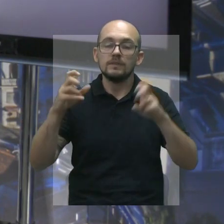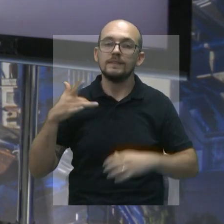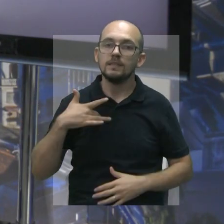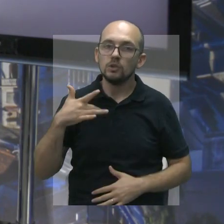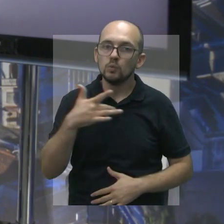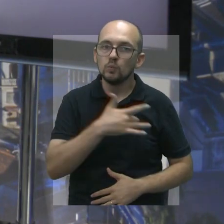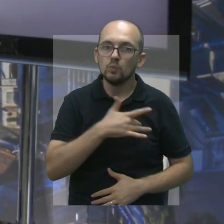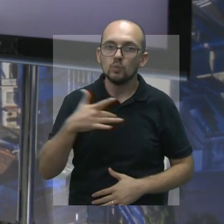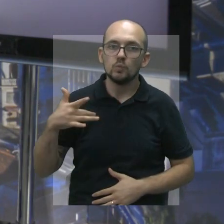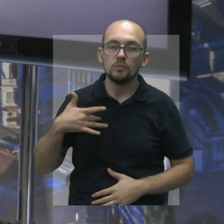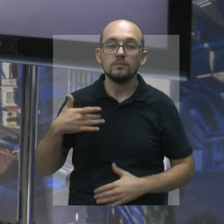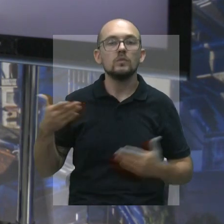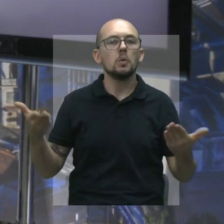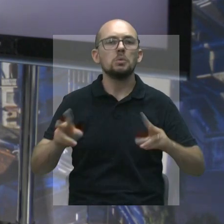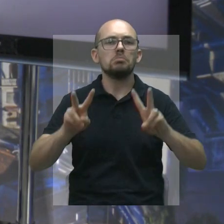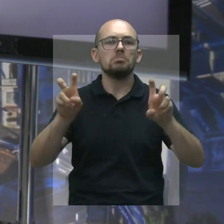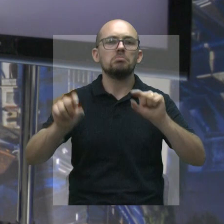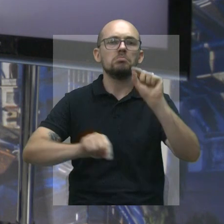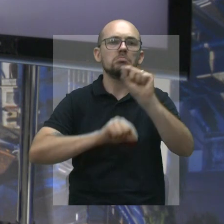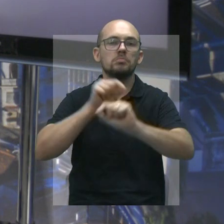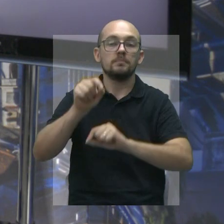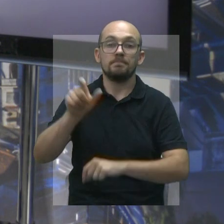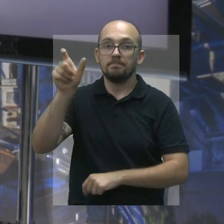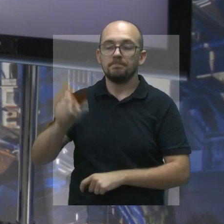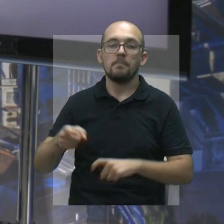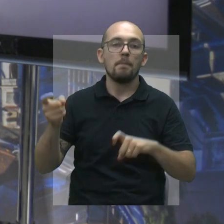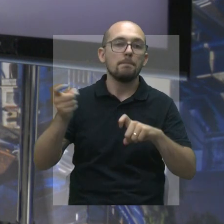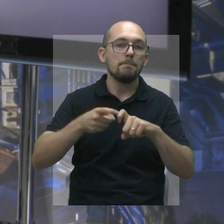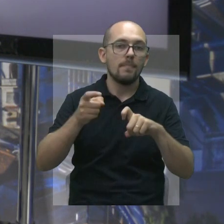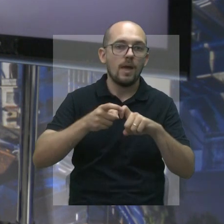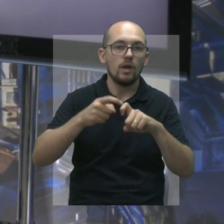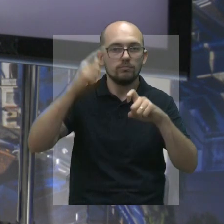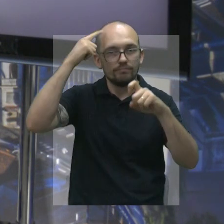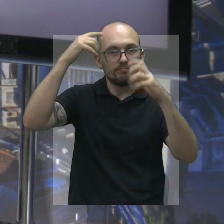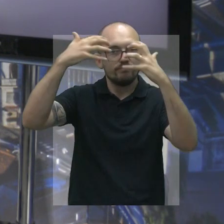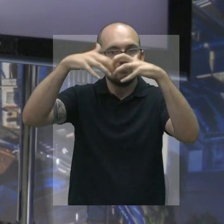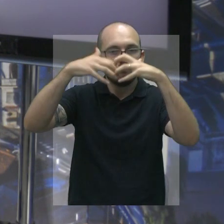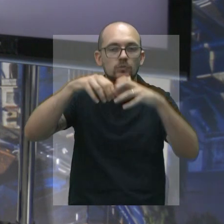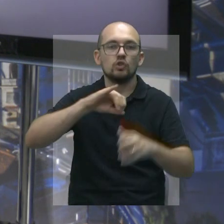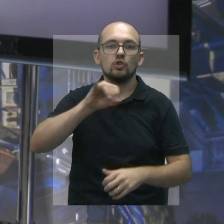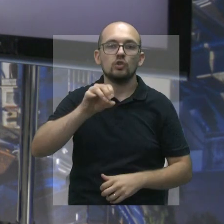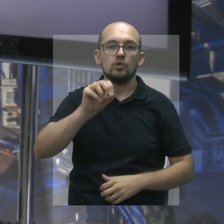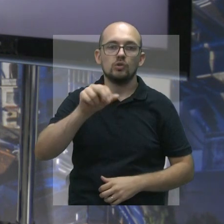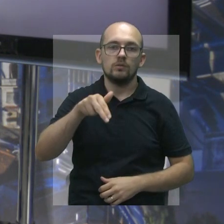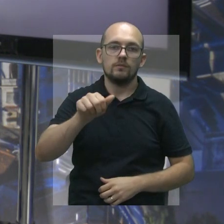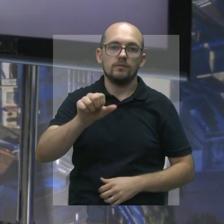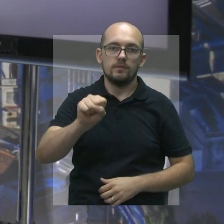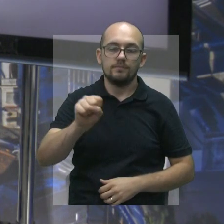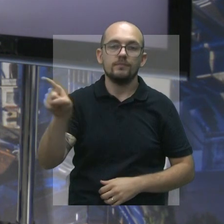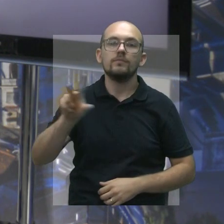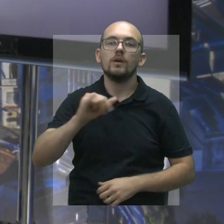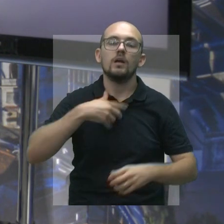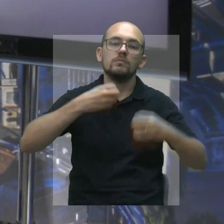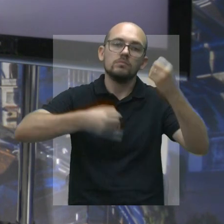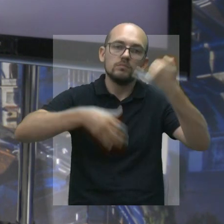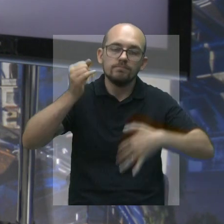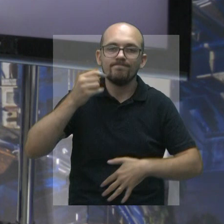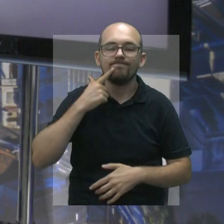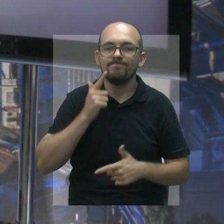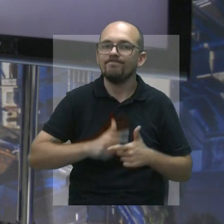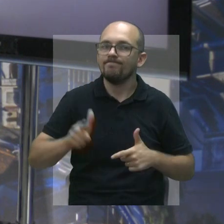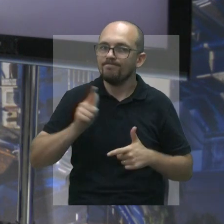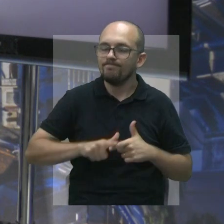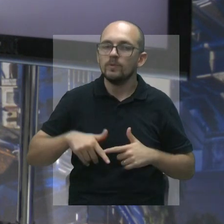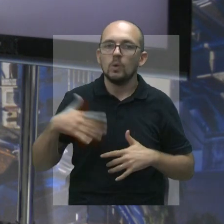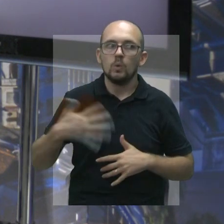Hoje o nosso quadro Saúde em Foco é com o médico neurologista Dr. Jonas Bernardes, que vai abordar um problema